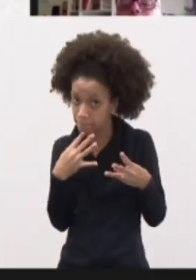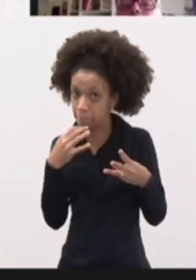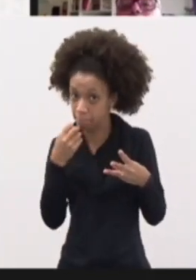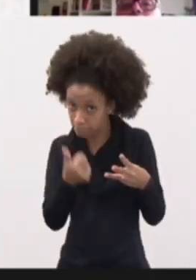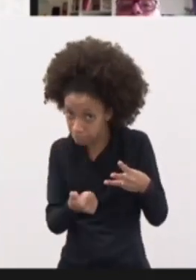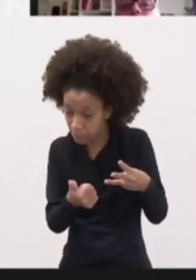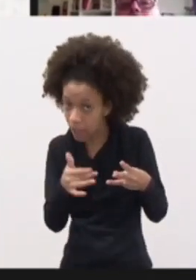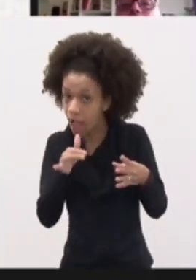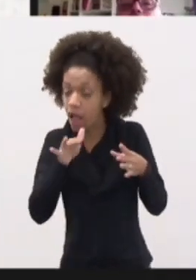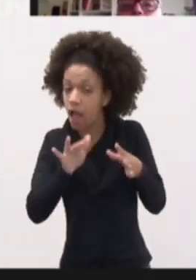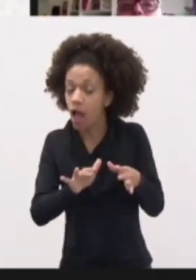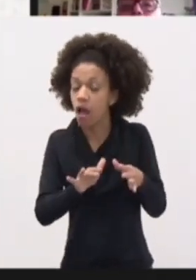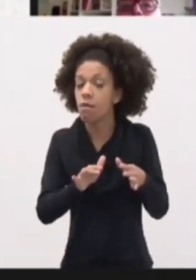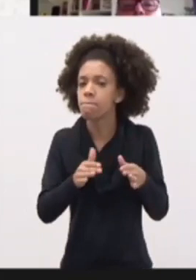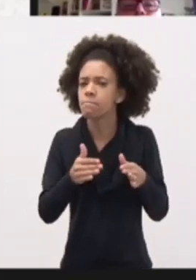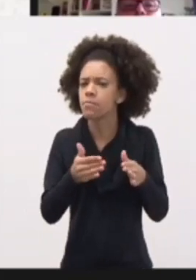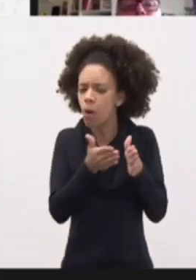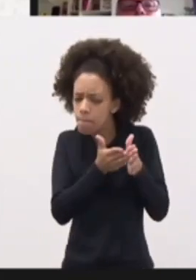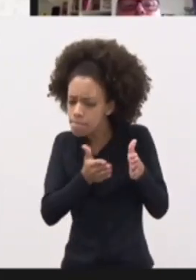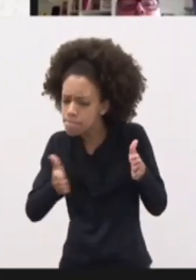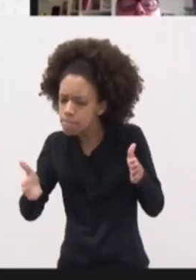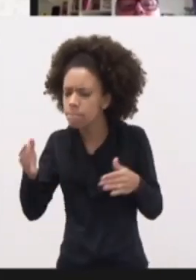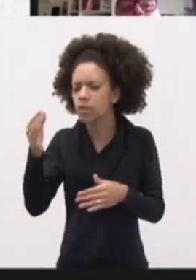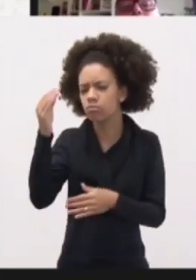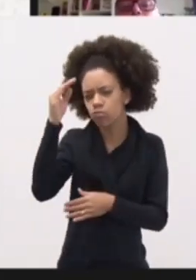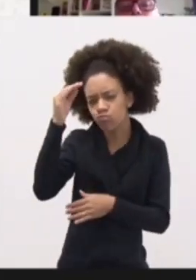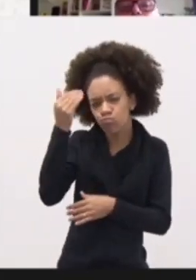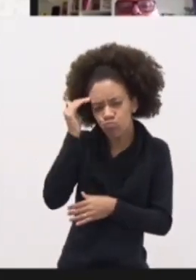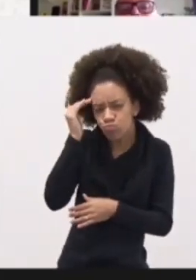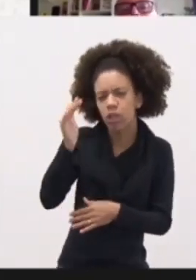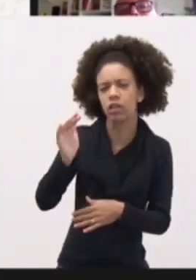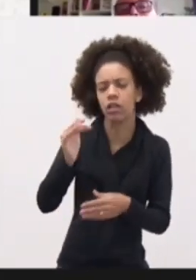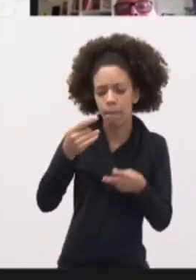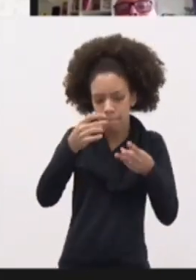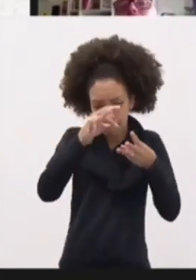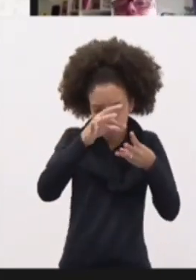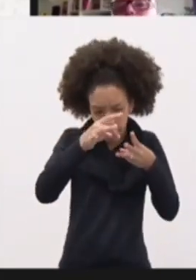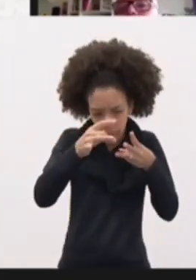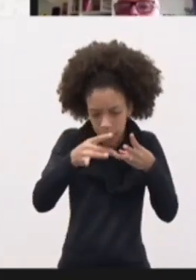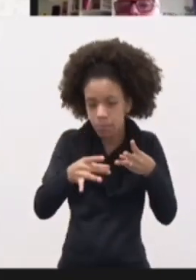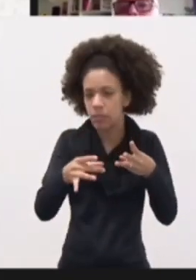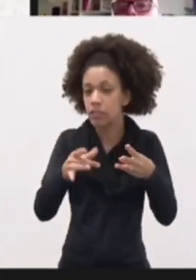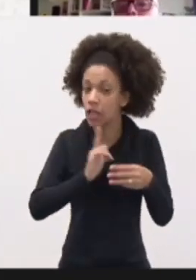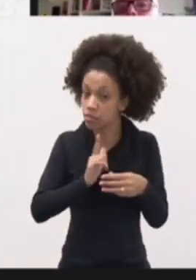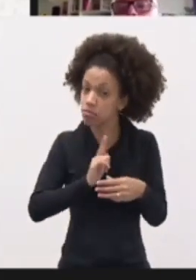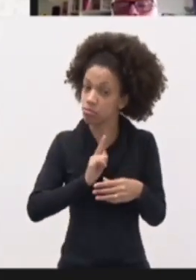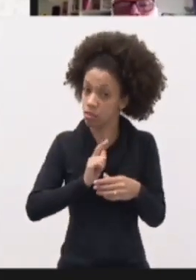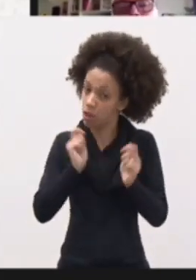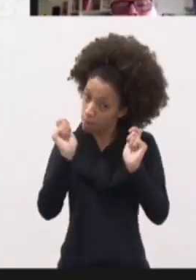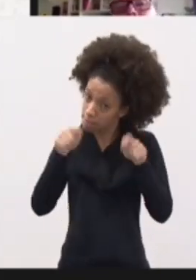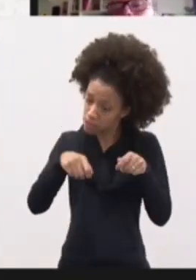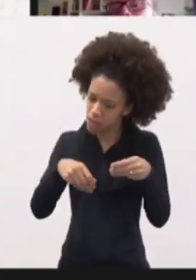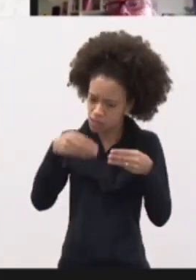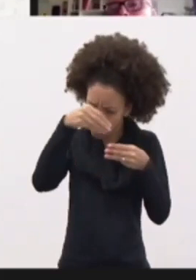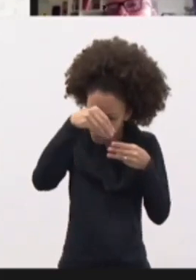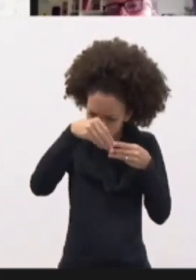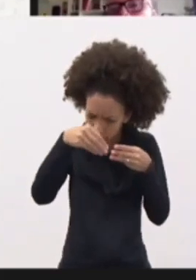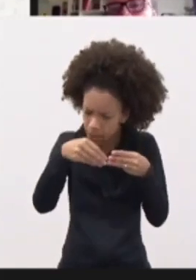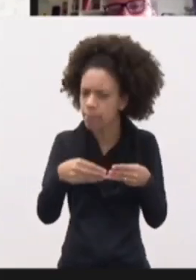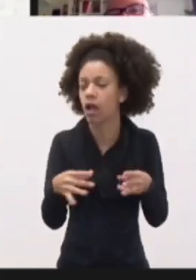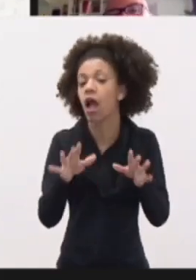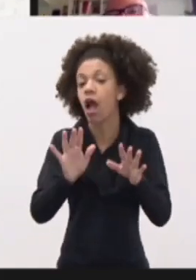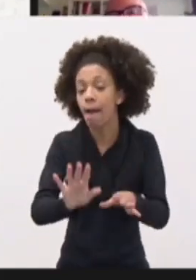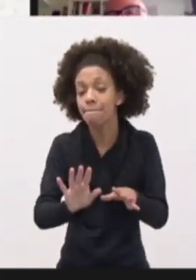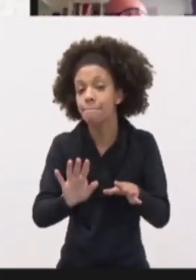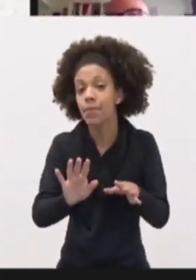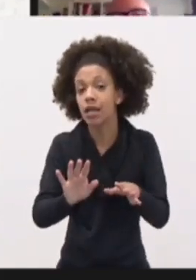entender que cada uma dessas 3 áreas, elas existem competências dentro delas, né? No caso da pedagógica que